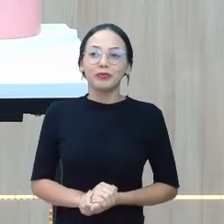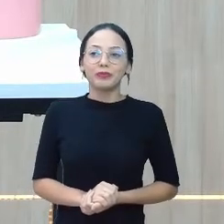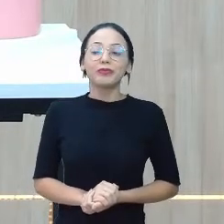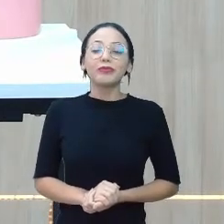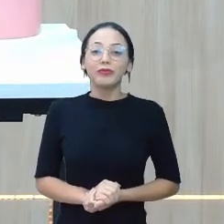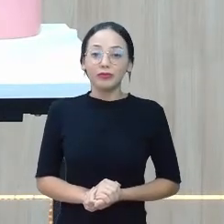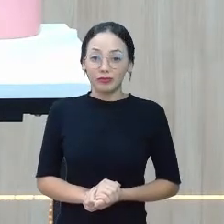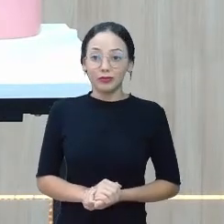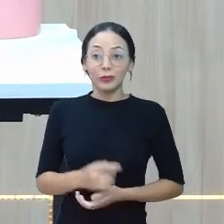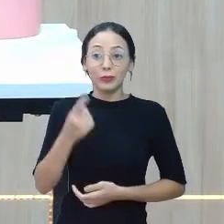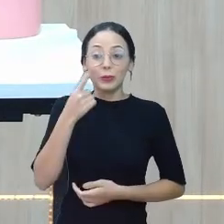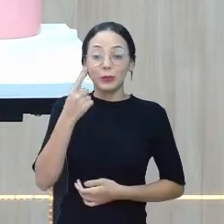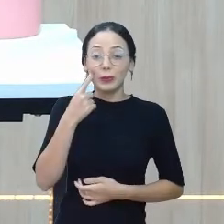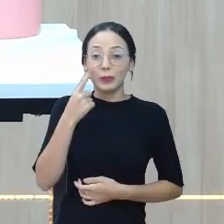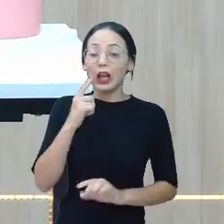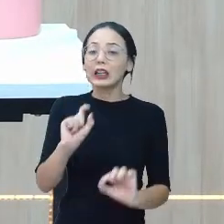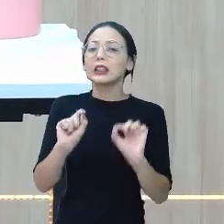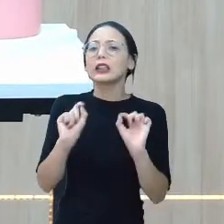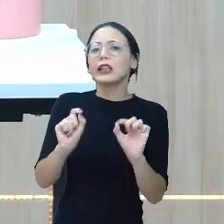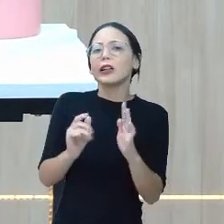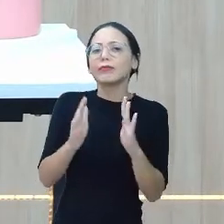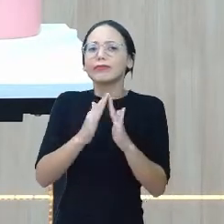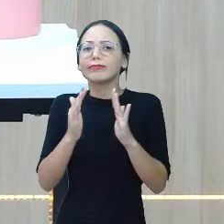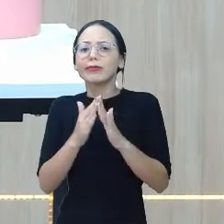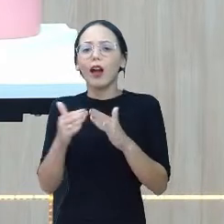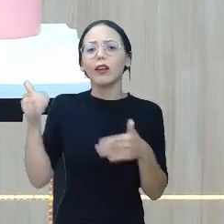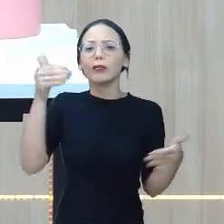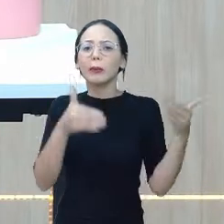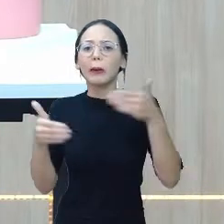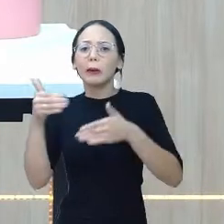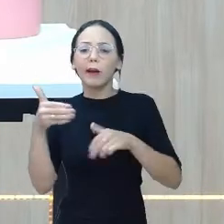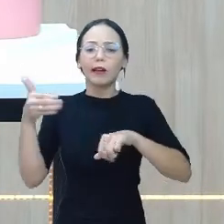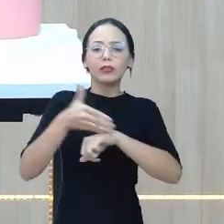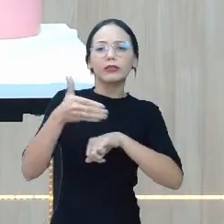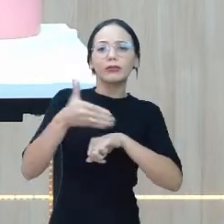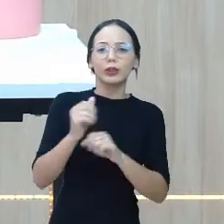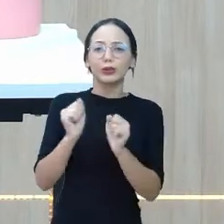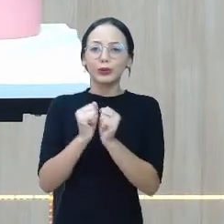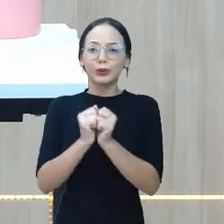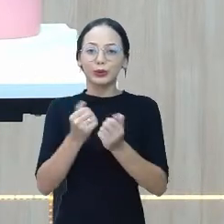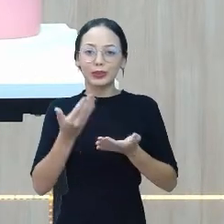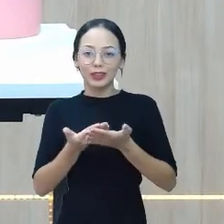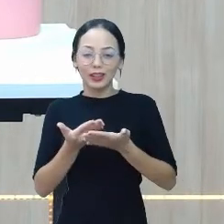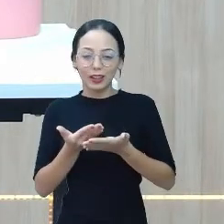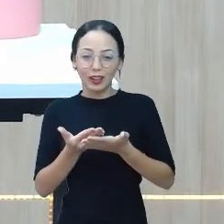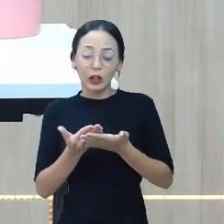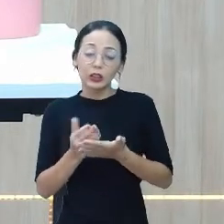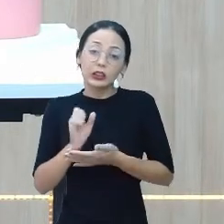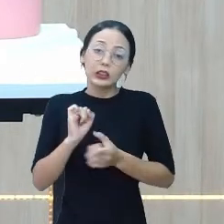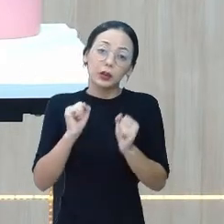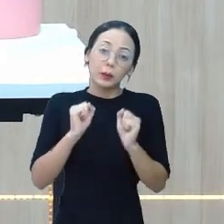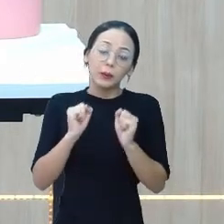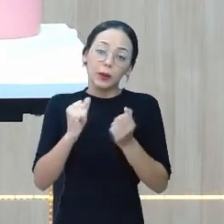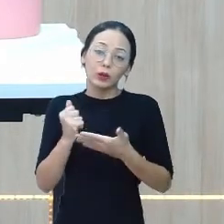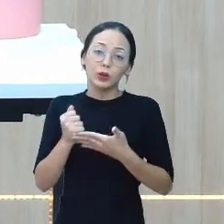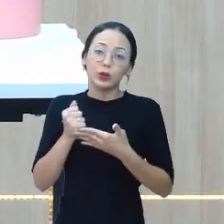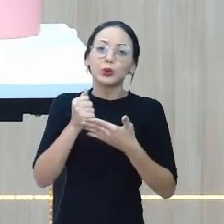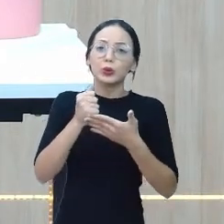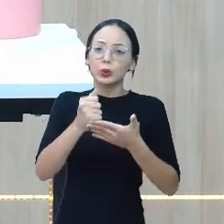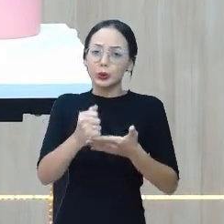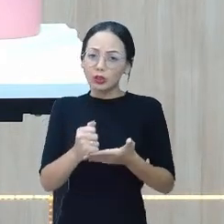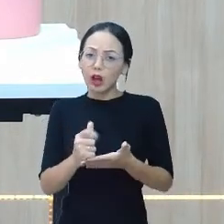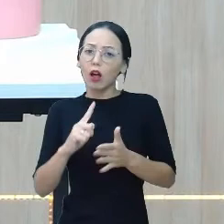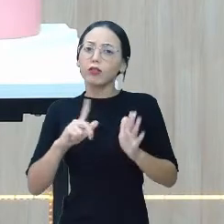E aí, vê quem está em casa, que está disponível de participar dessa aula com você. Né? Se vai poder ajudar. Eu tenho uns